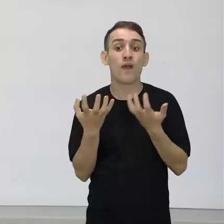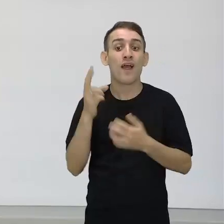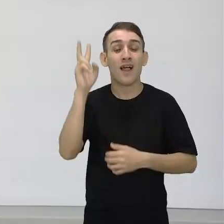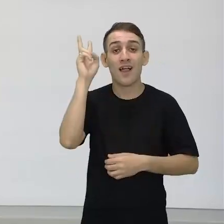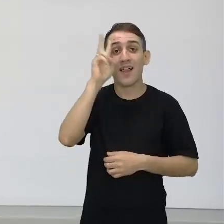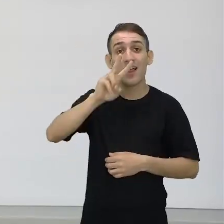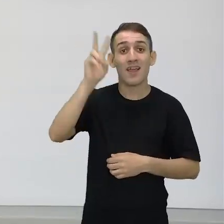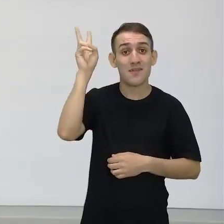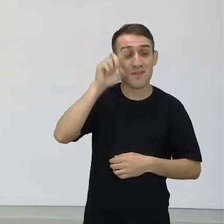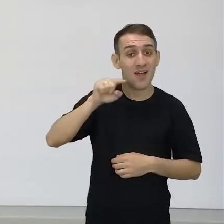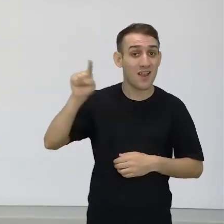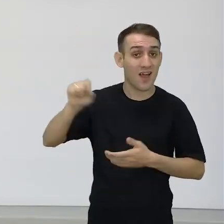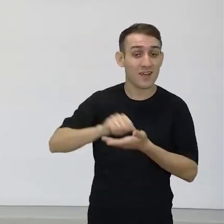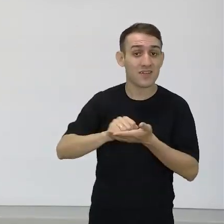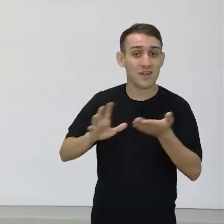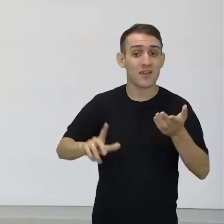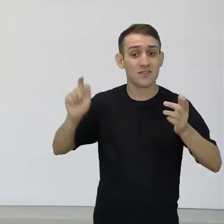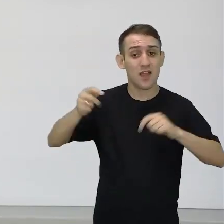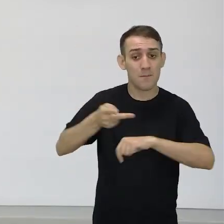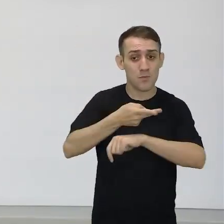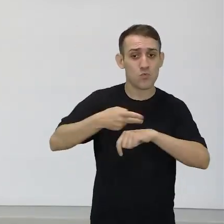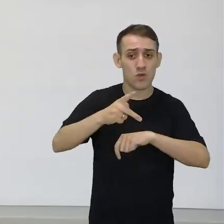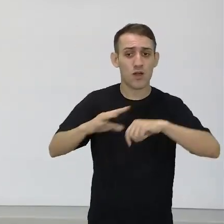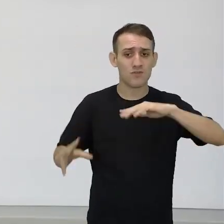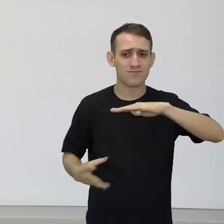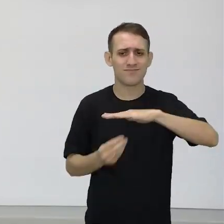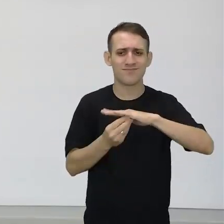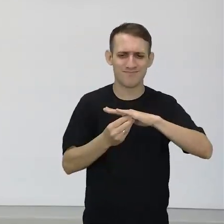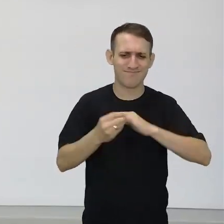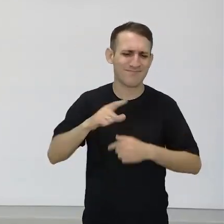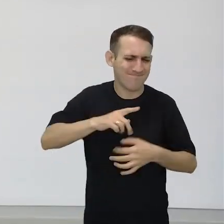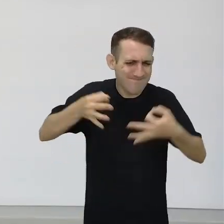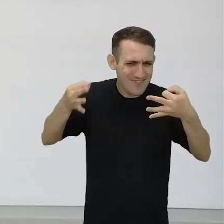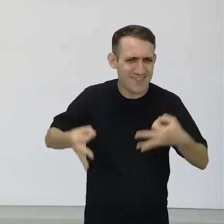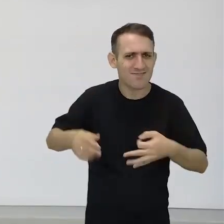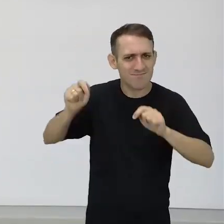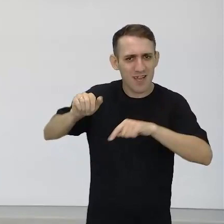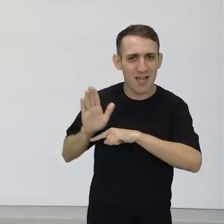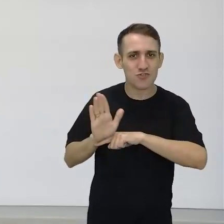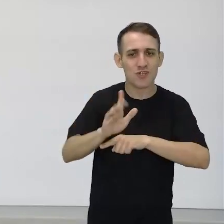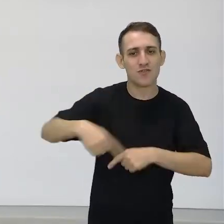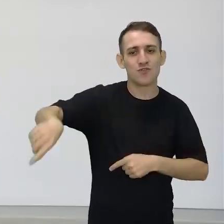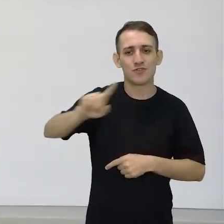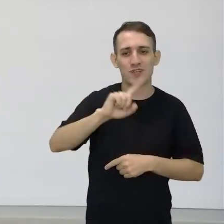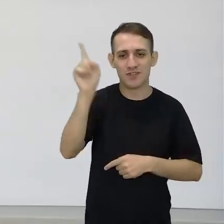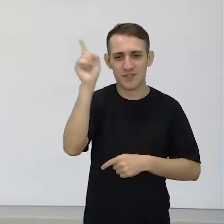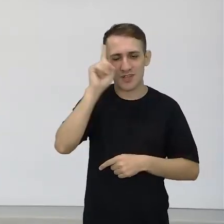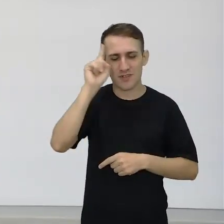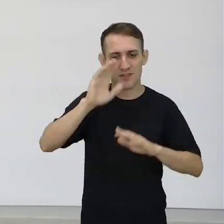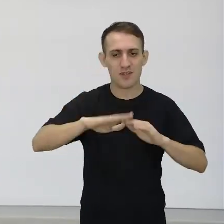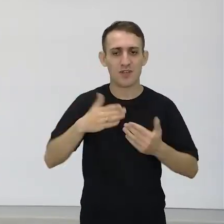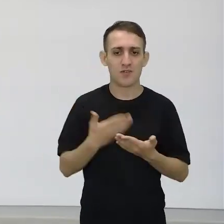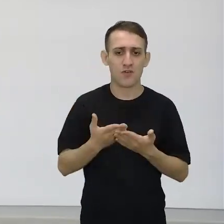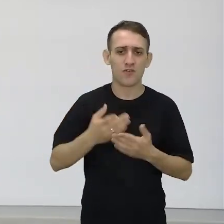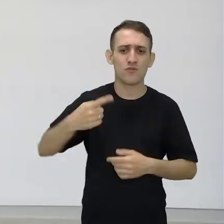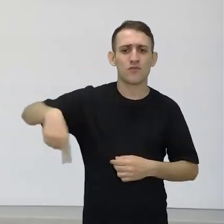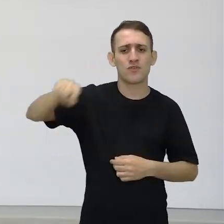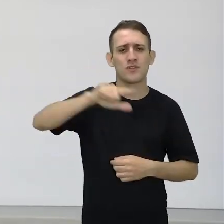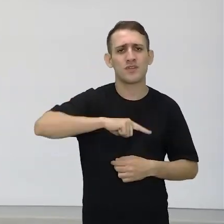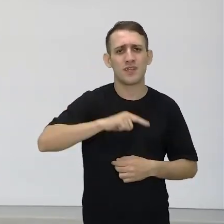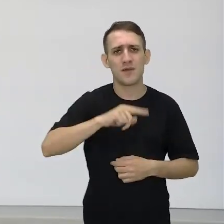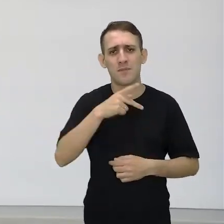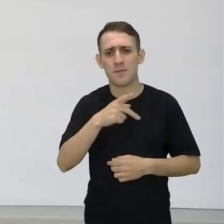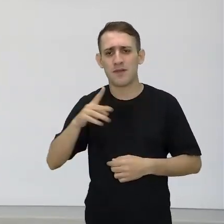relembrar a atividade, busca aí no nosso repositório, tenho certeza aí que vai te ajudar aí no dia a dia escolar. Lá você encontra o PPT,